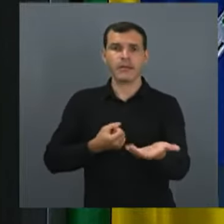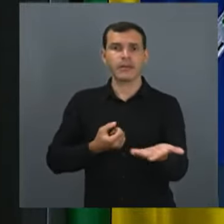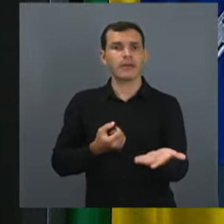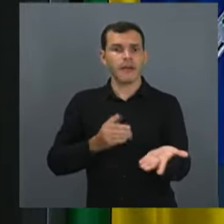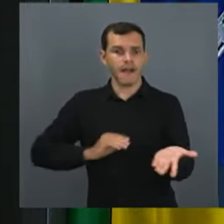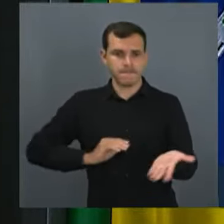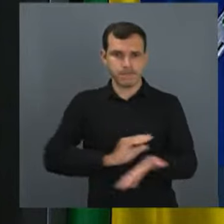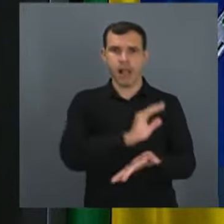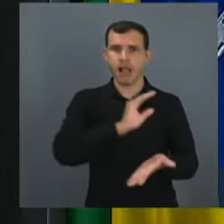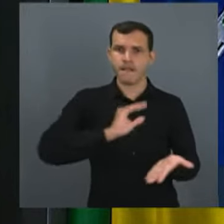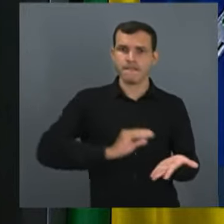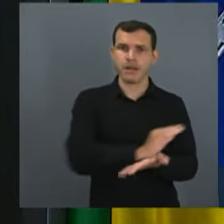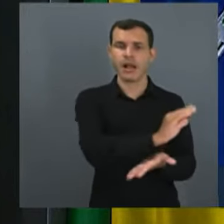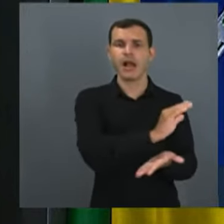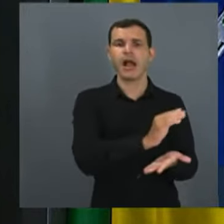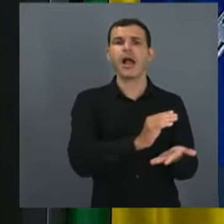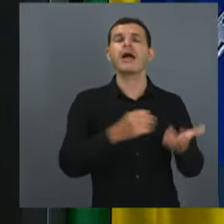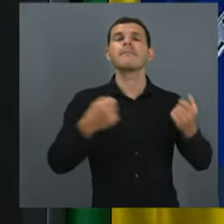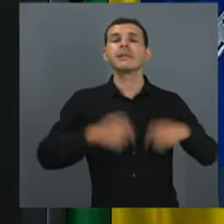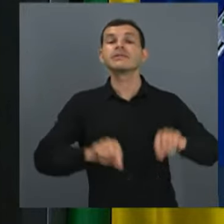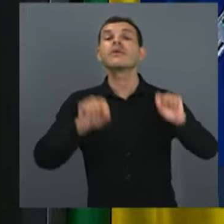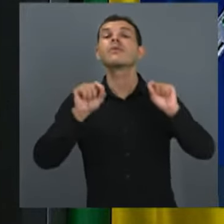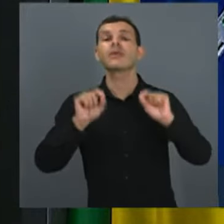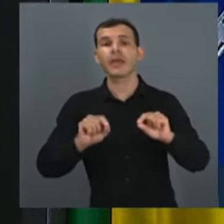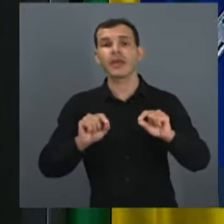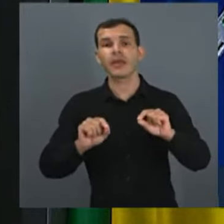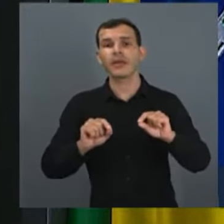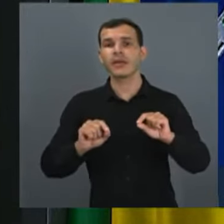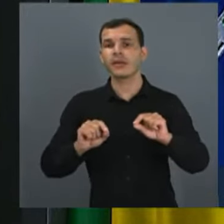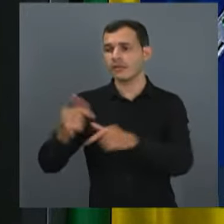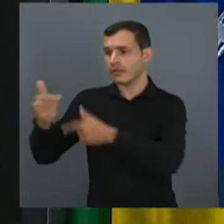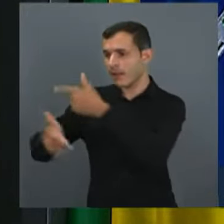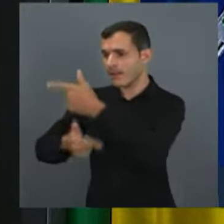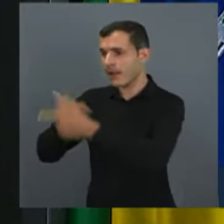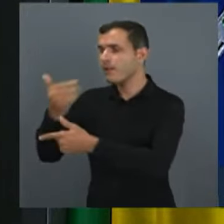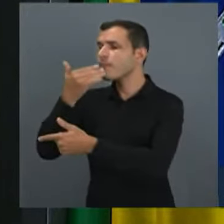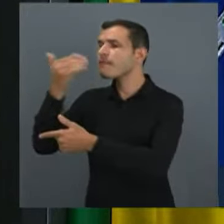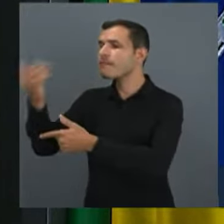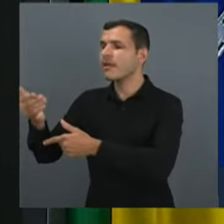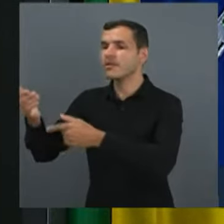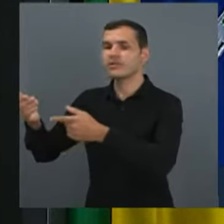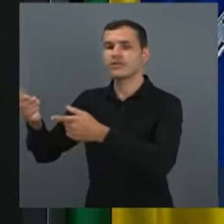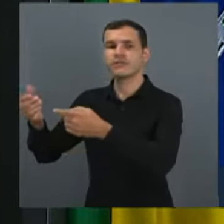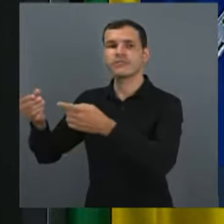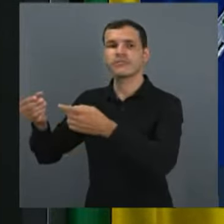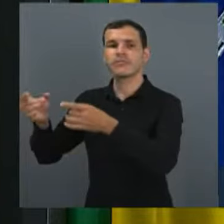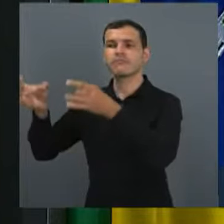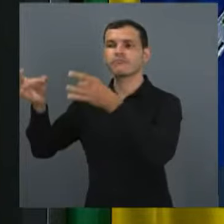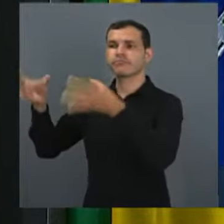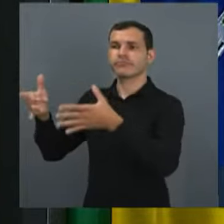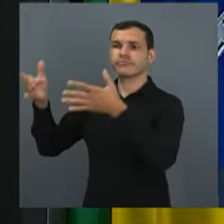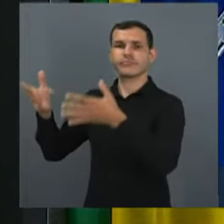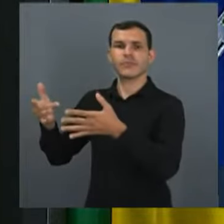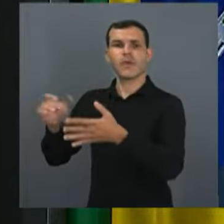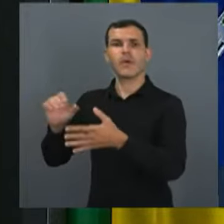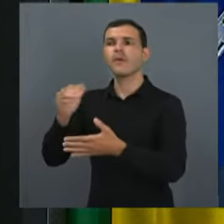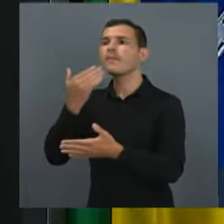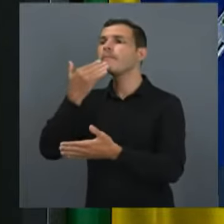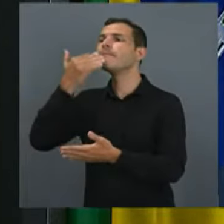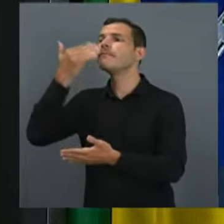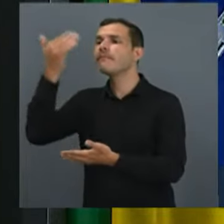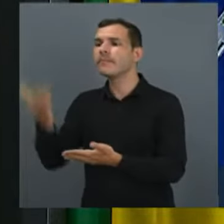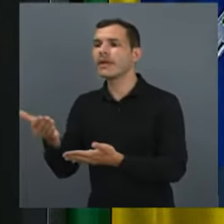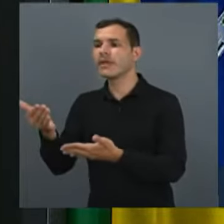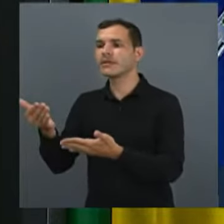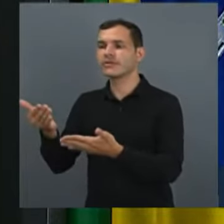ele tem que pedir demissão, tem que pedir férias, senador Jorge Seife,